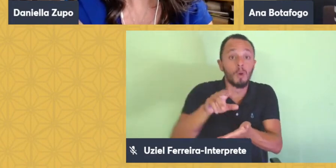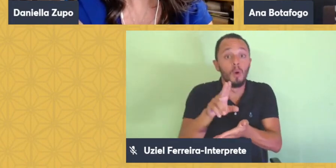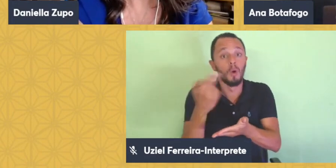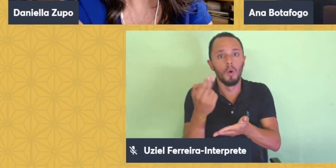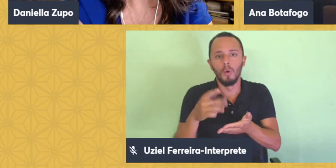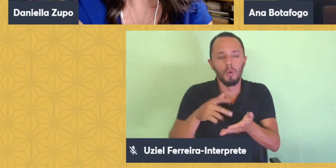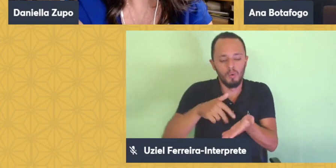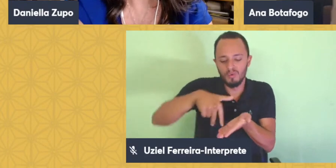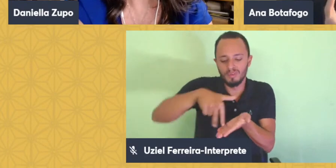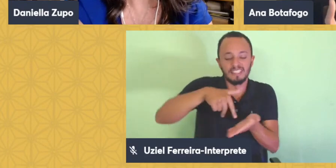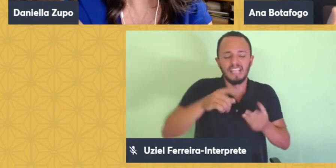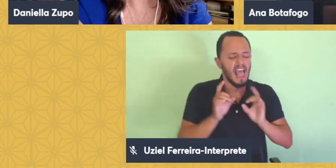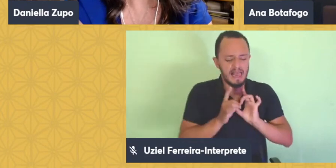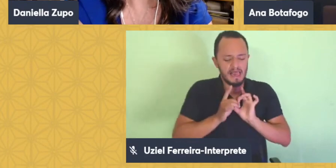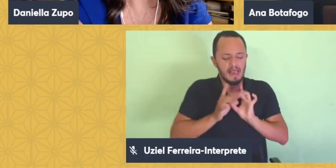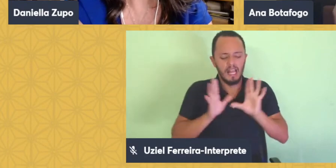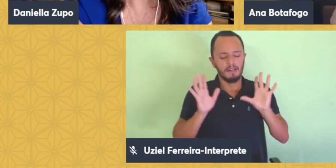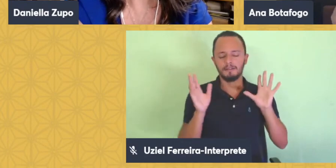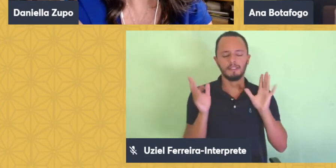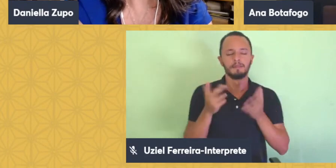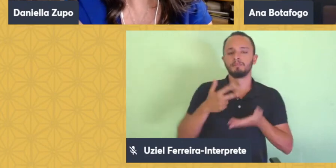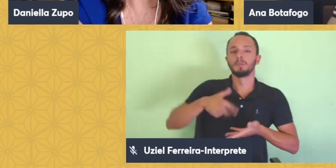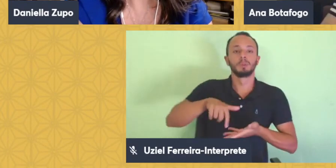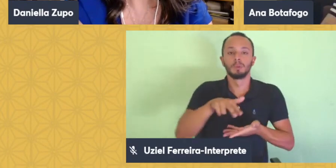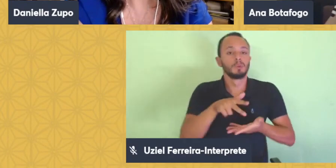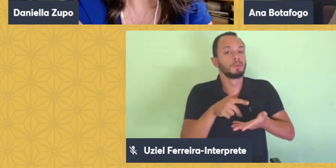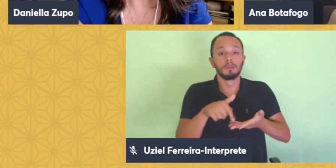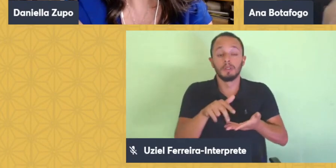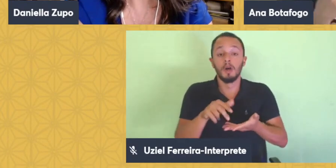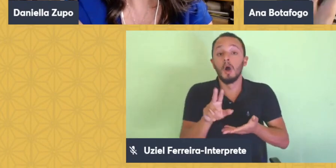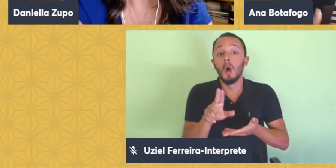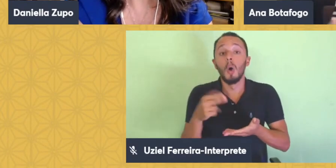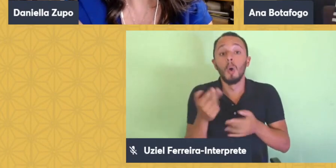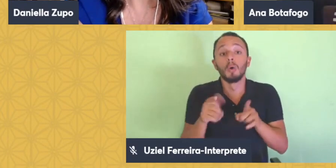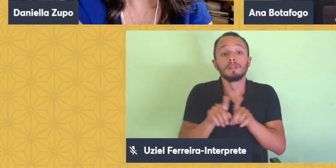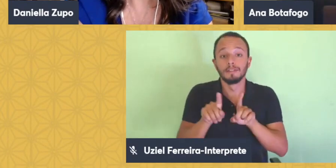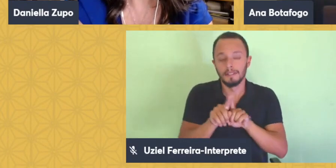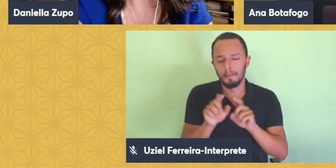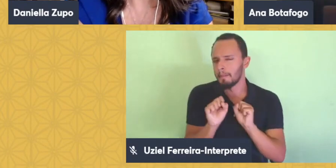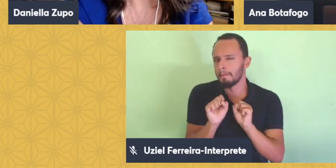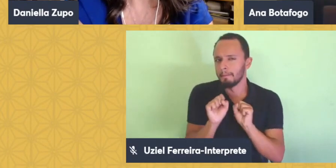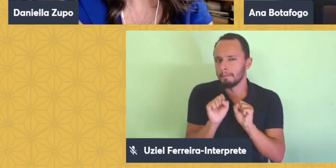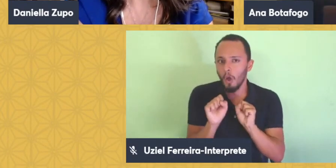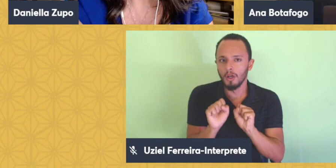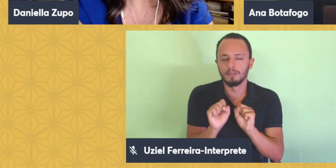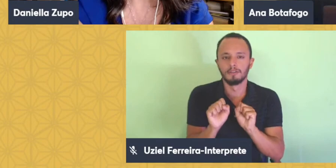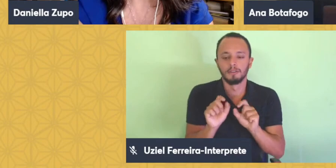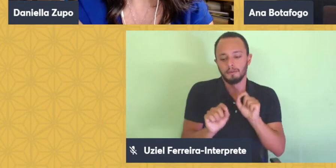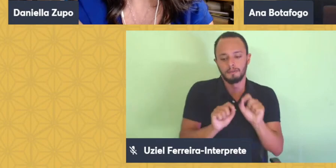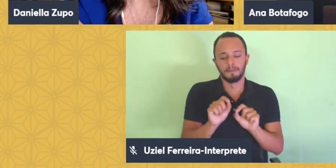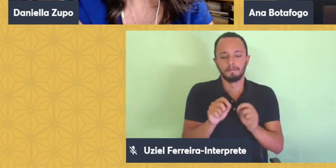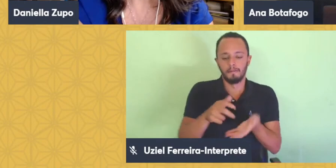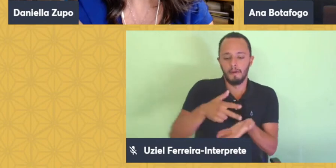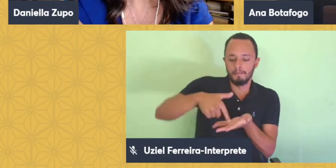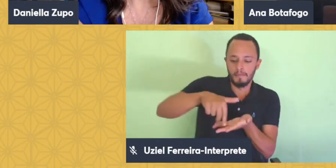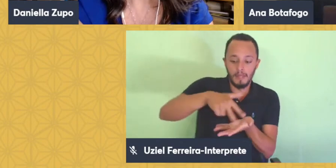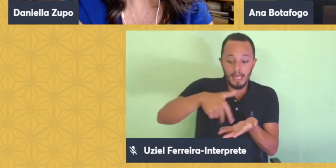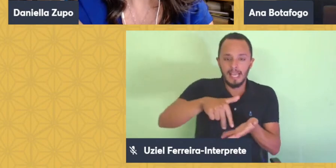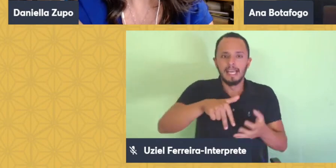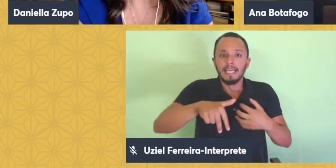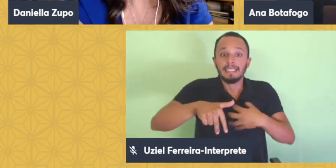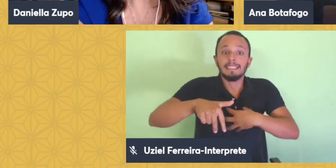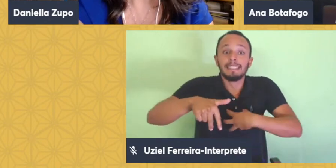espontânea ou ele pode dançar como eu falei ele vai dançar mas não quer dizer que este seja o sentimento